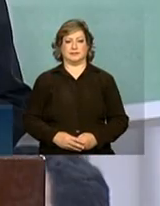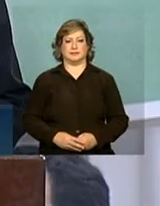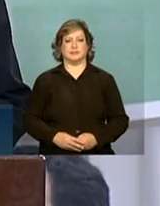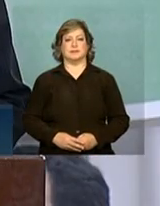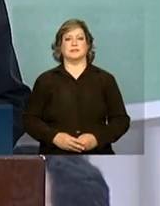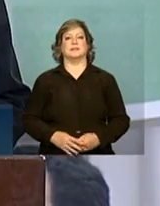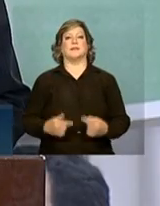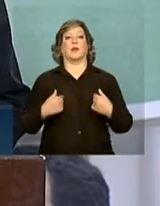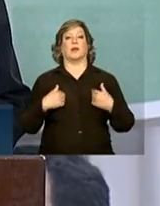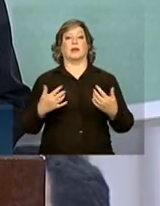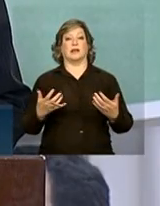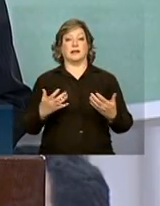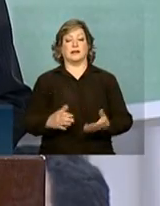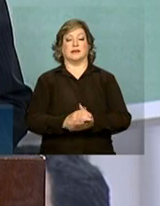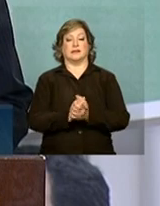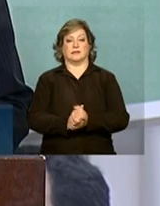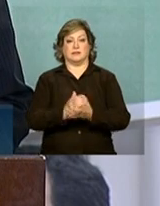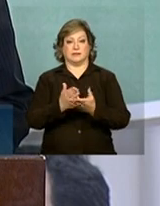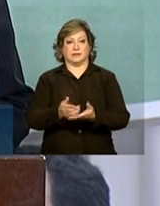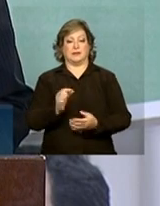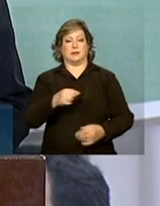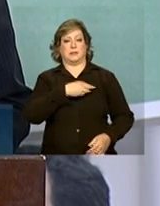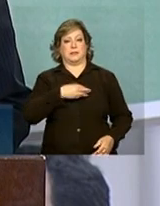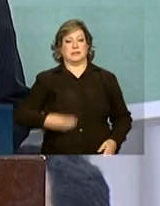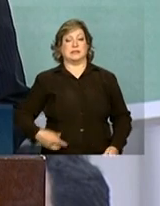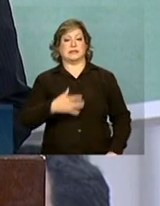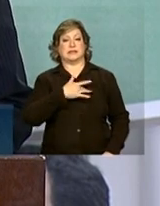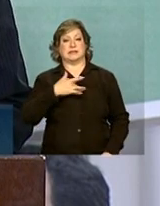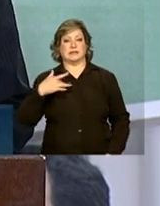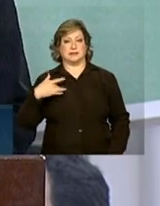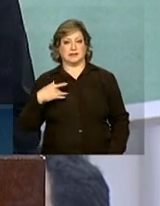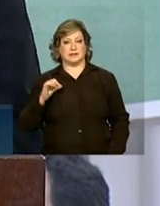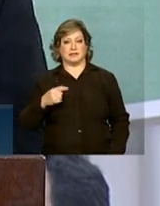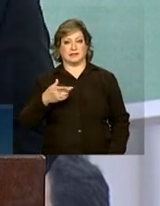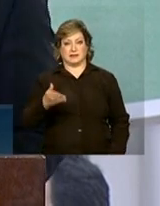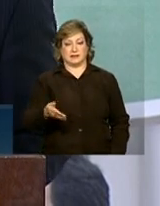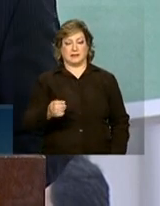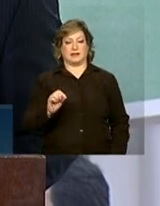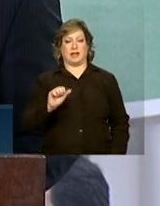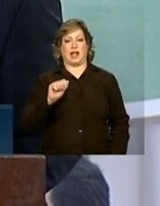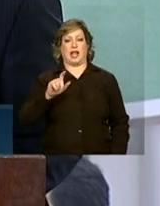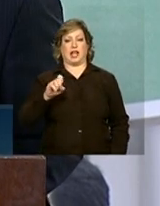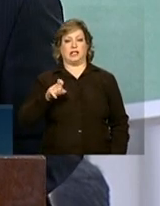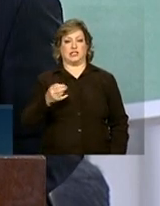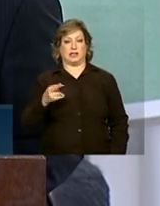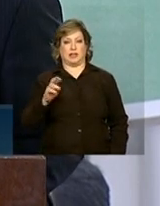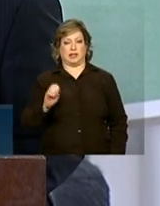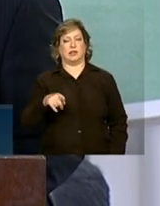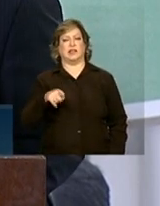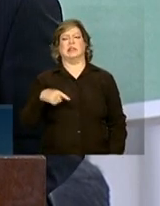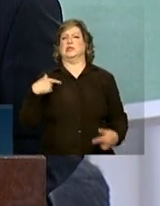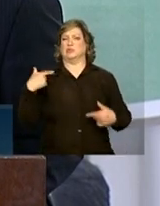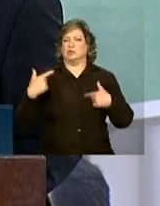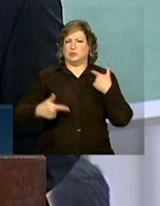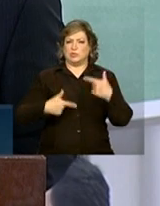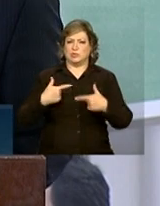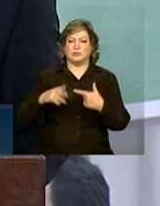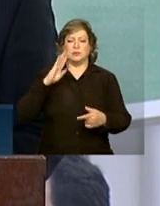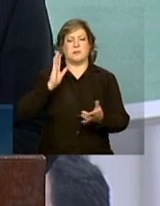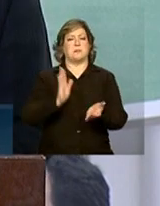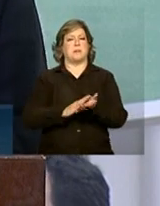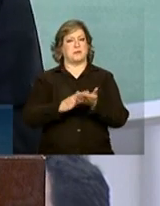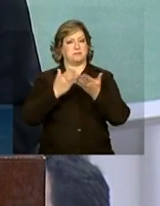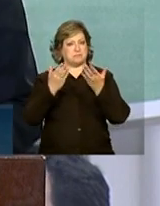Queria saudar o ministro da Saúde, Alexandre Padilha, que foi um guerreiro, foi fundamental em todo esse processo.